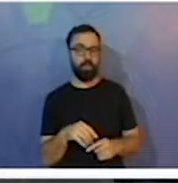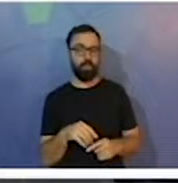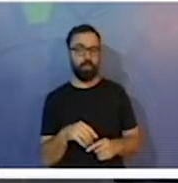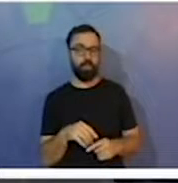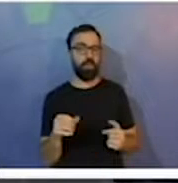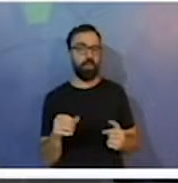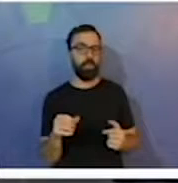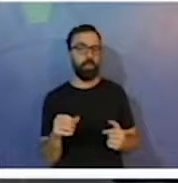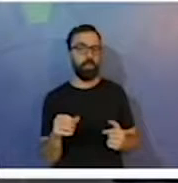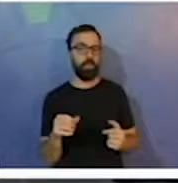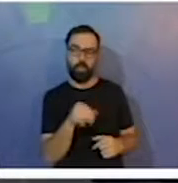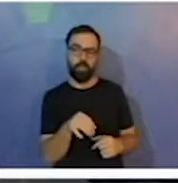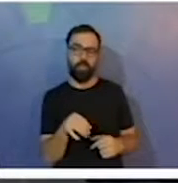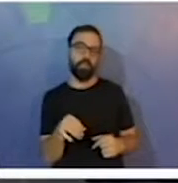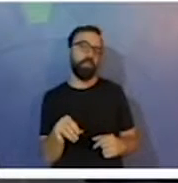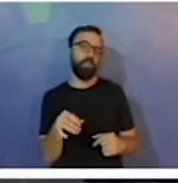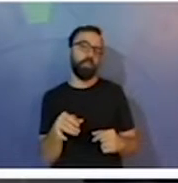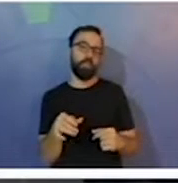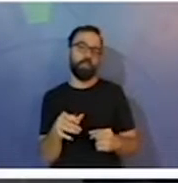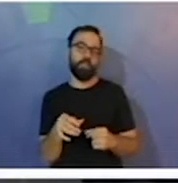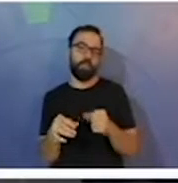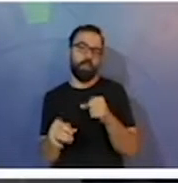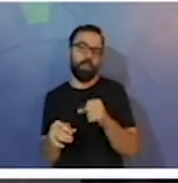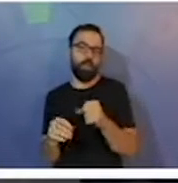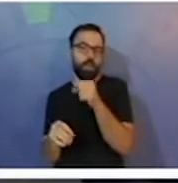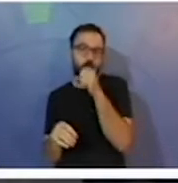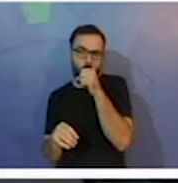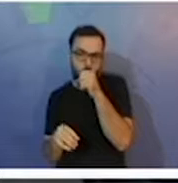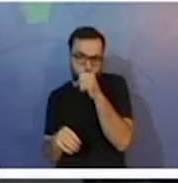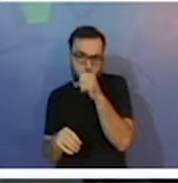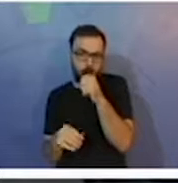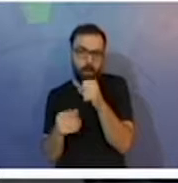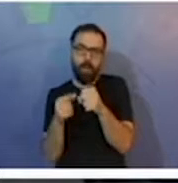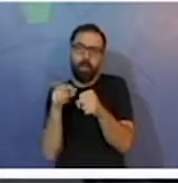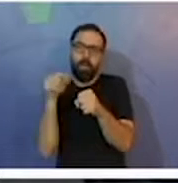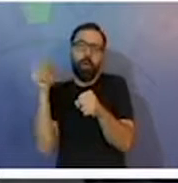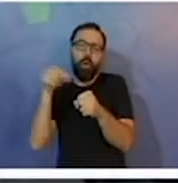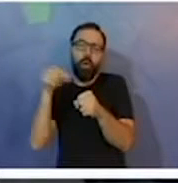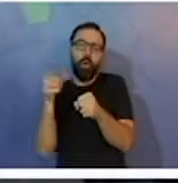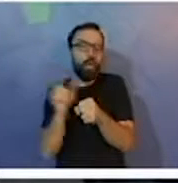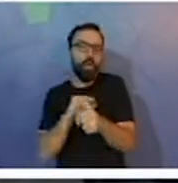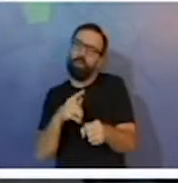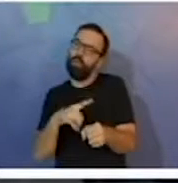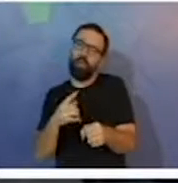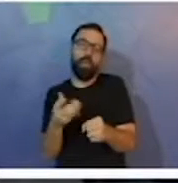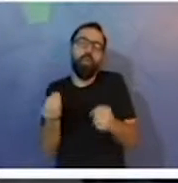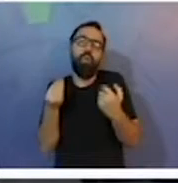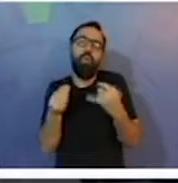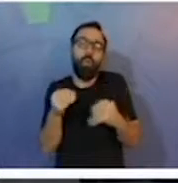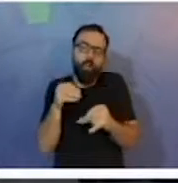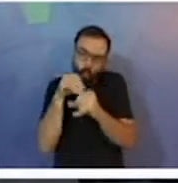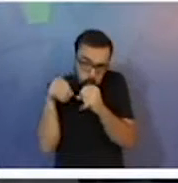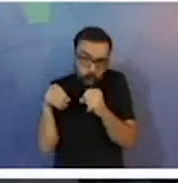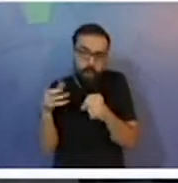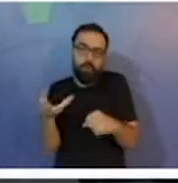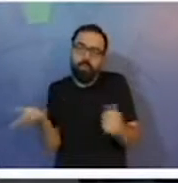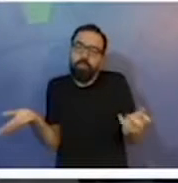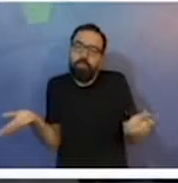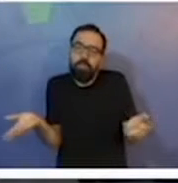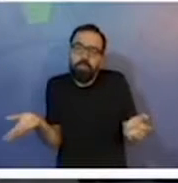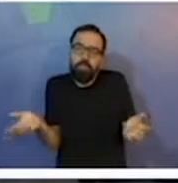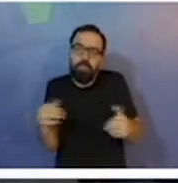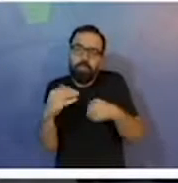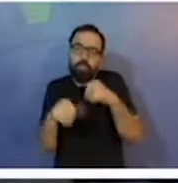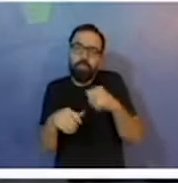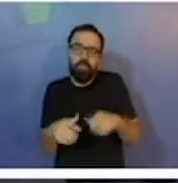para fazer sair a Clara quantas pessoas mas eu vou soprar como se eu nem fiz o buraquinho ainda se eu nem esvaziei um